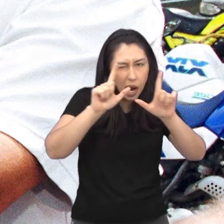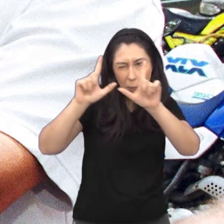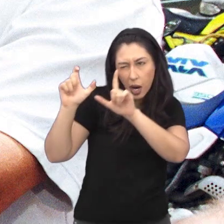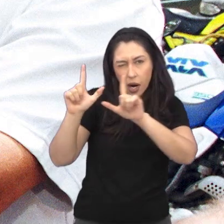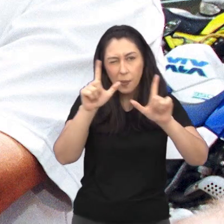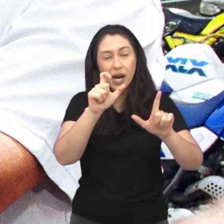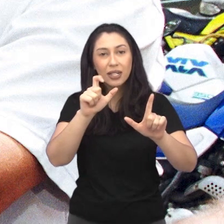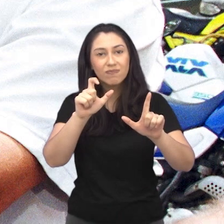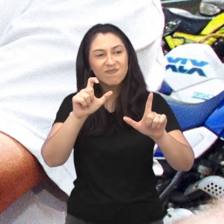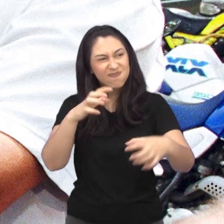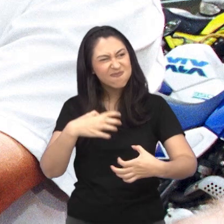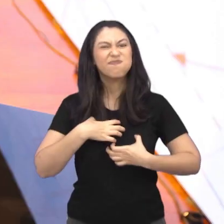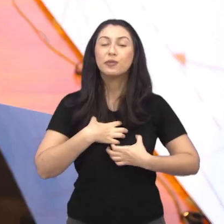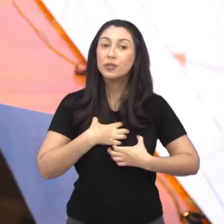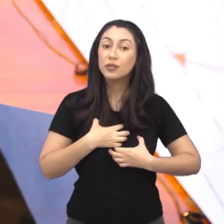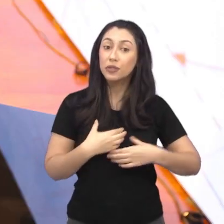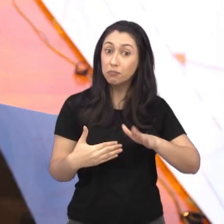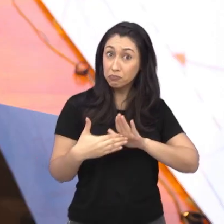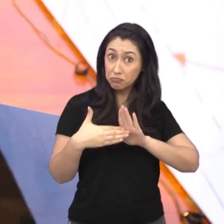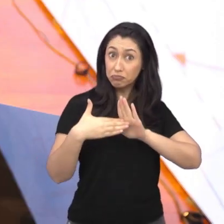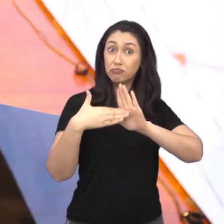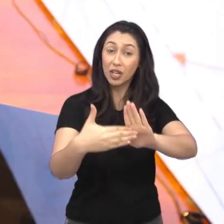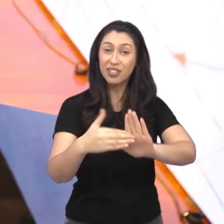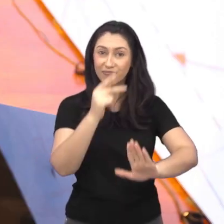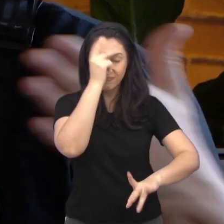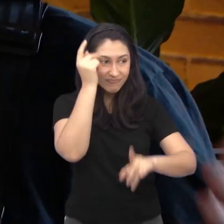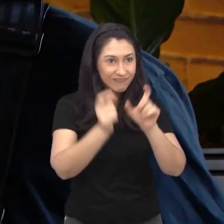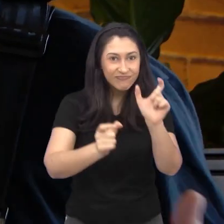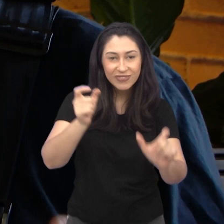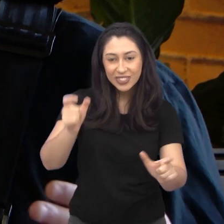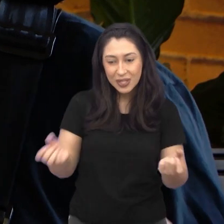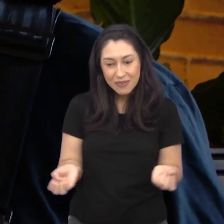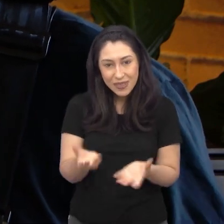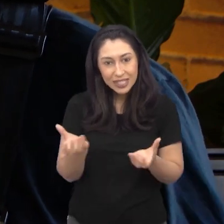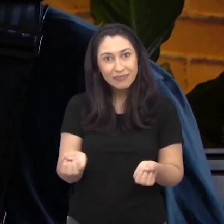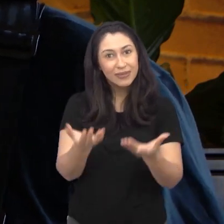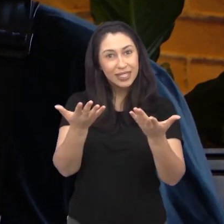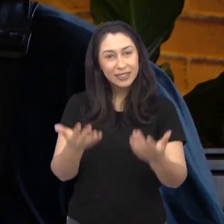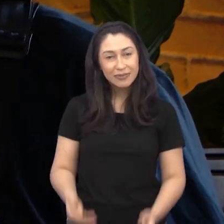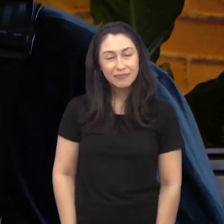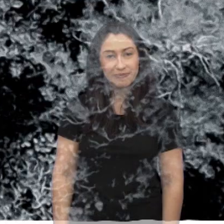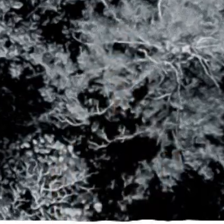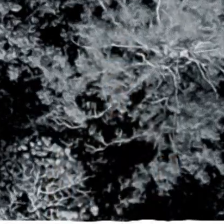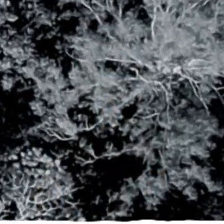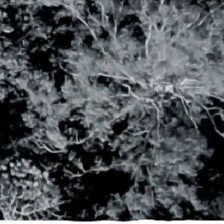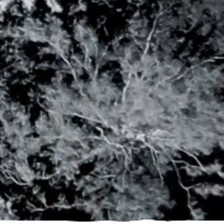São José que impactaram indiretamente e diretamente muitas mentes brilhantes por aí.